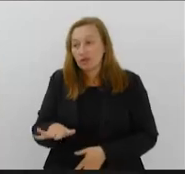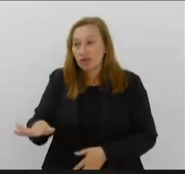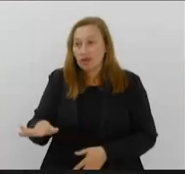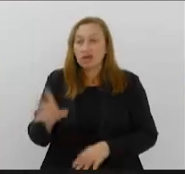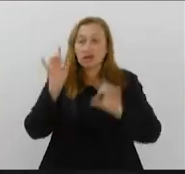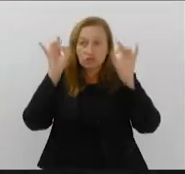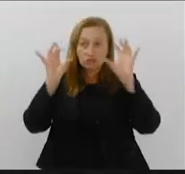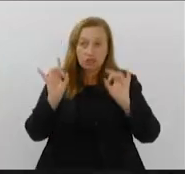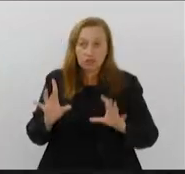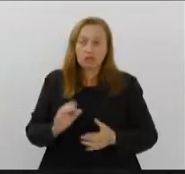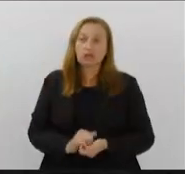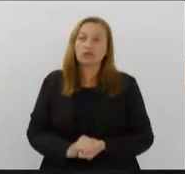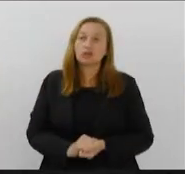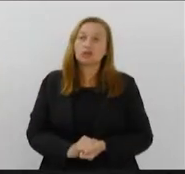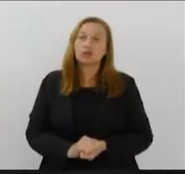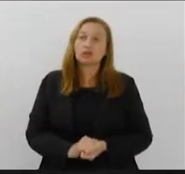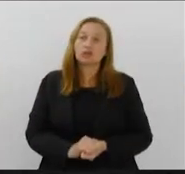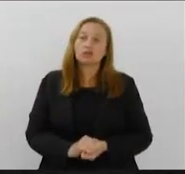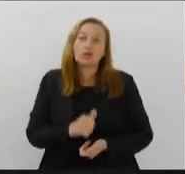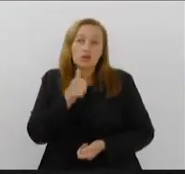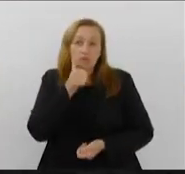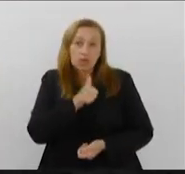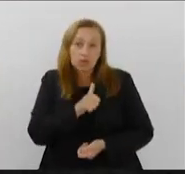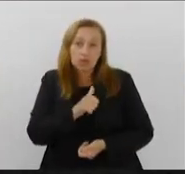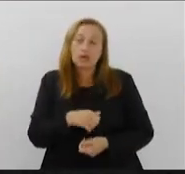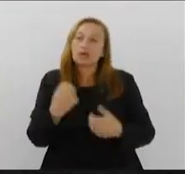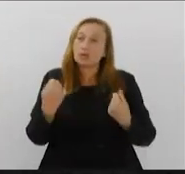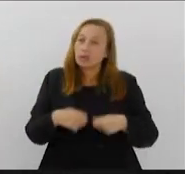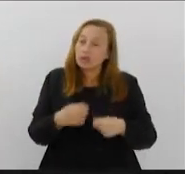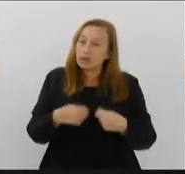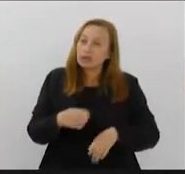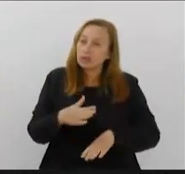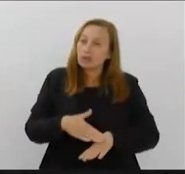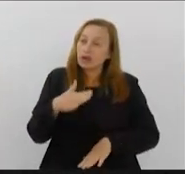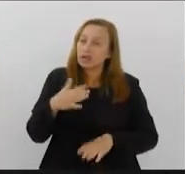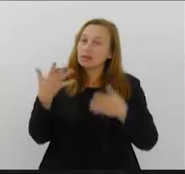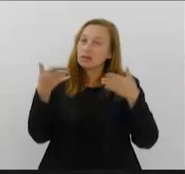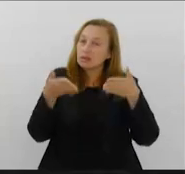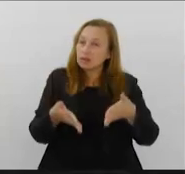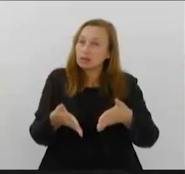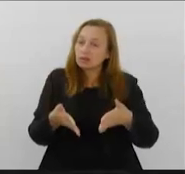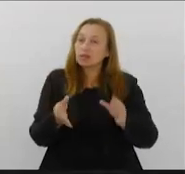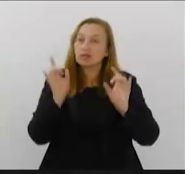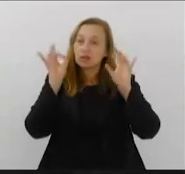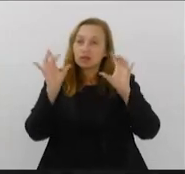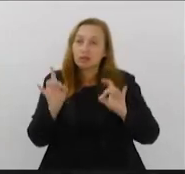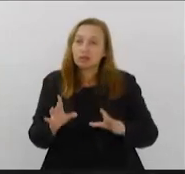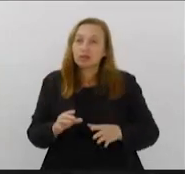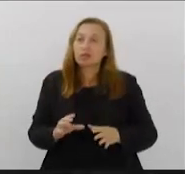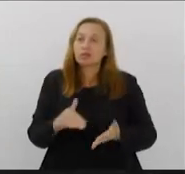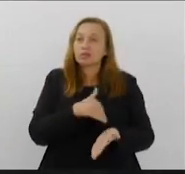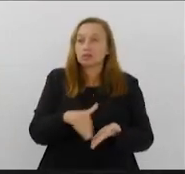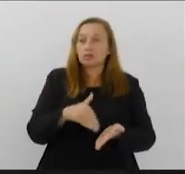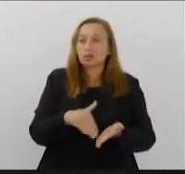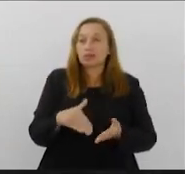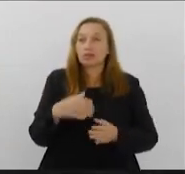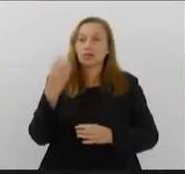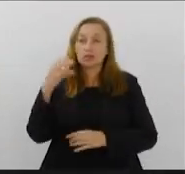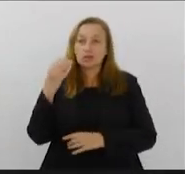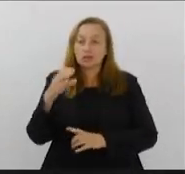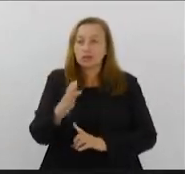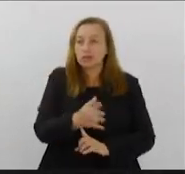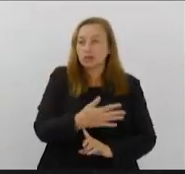especialmente, majoritariamente feminino, precisa ter mais atenção, especialmente das Secretarias de Ciência e Tecnologia